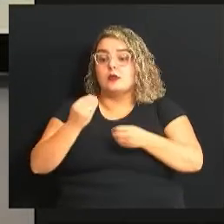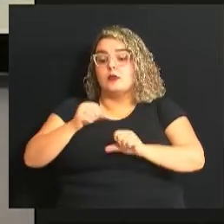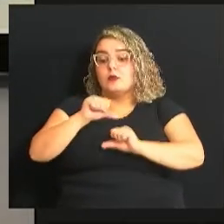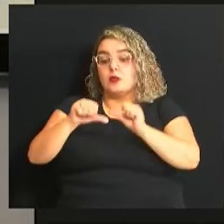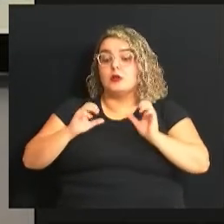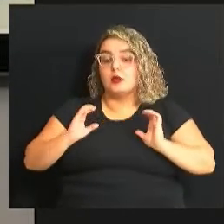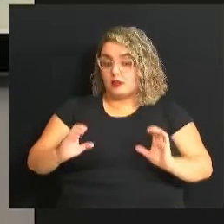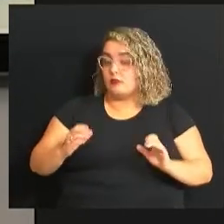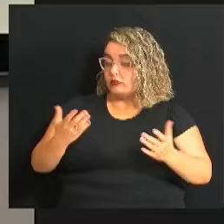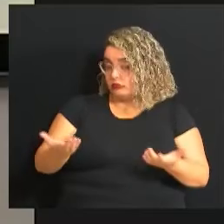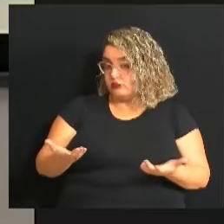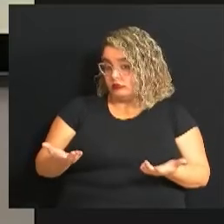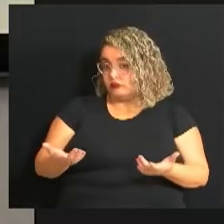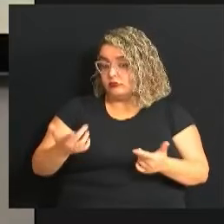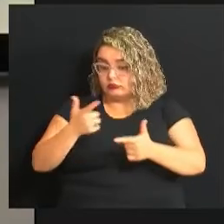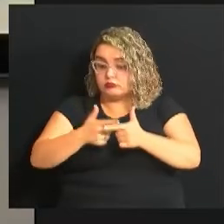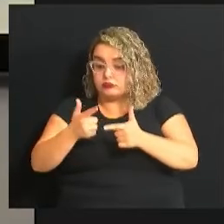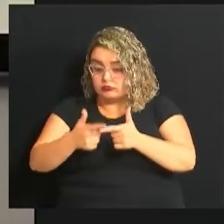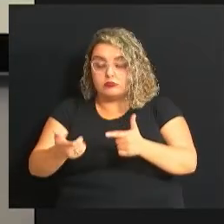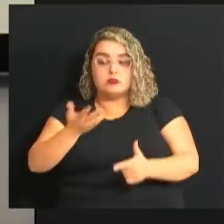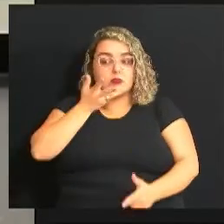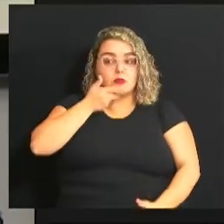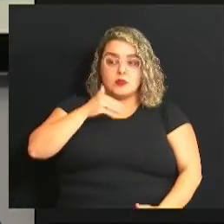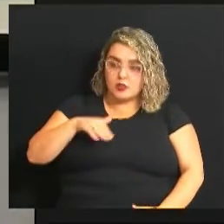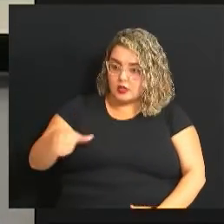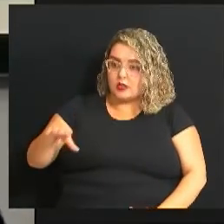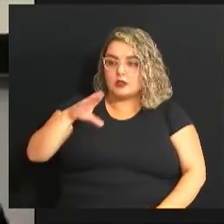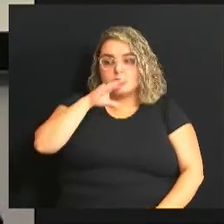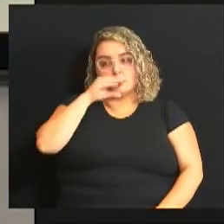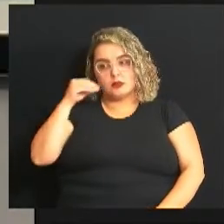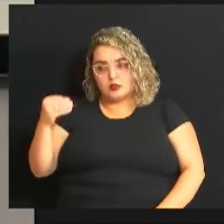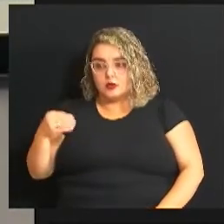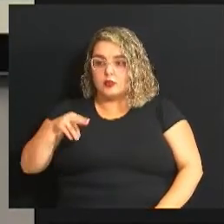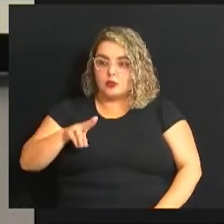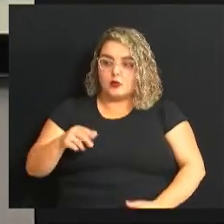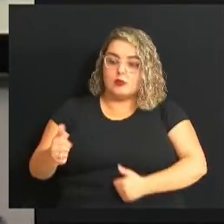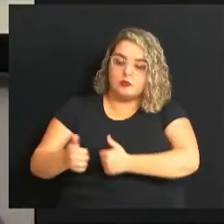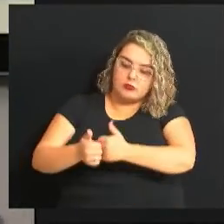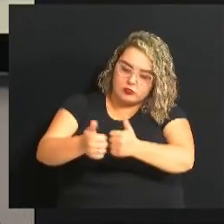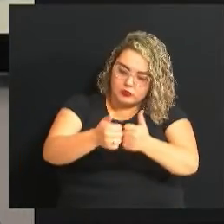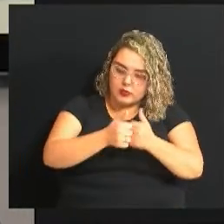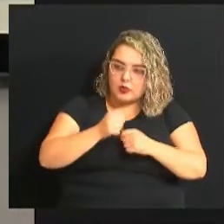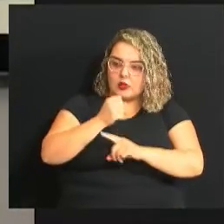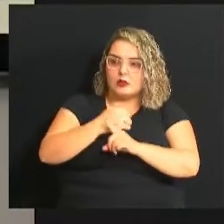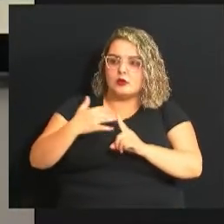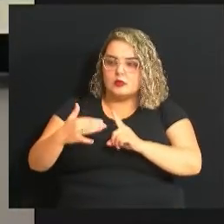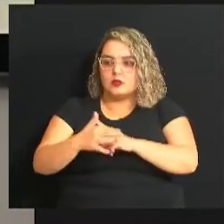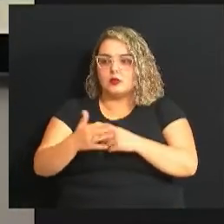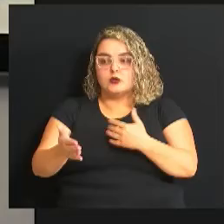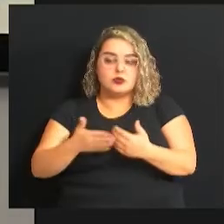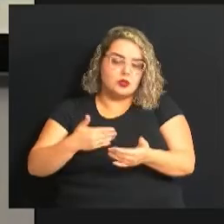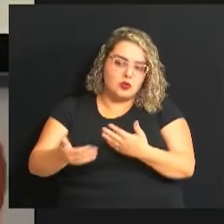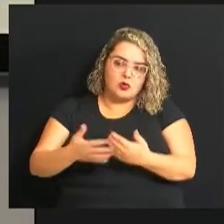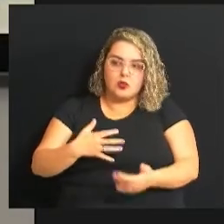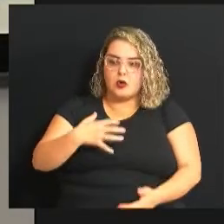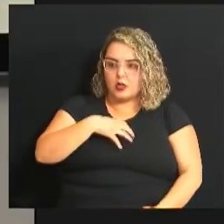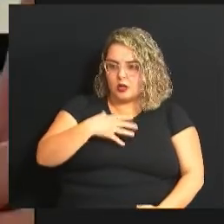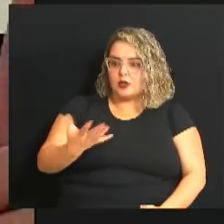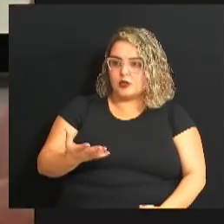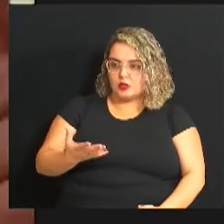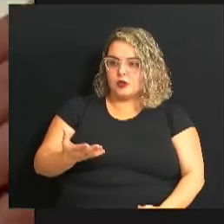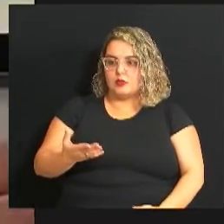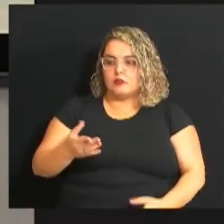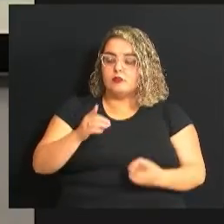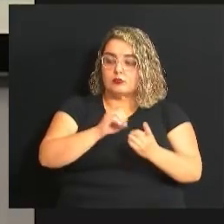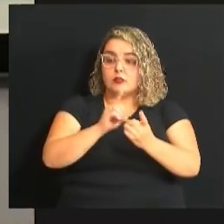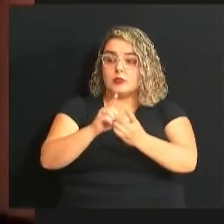estão sendo problemáticos para a criança, adolescente ou para o entorno social dele. De qualquer forma, o livro ele é uma abordagem muito importante, como eu falei. Se